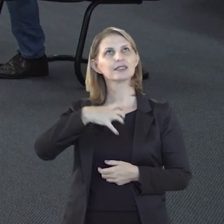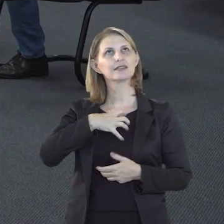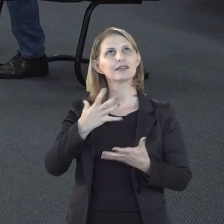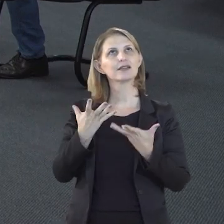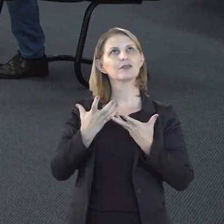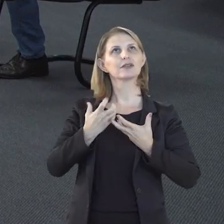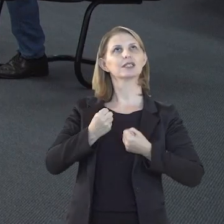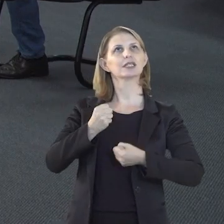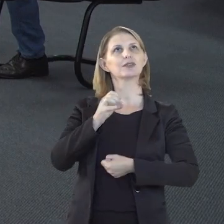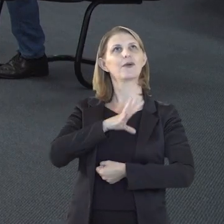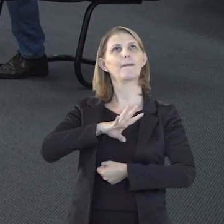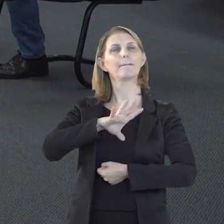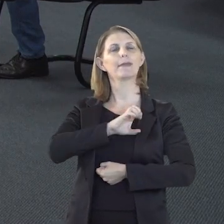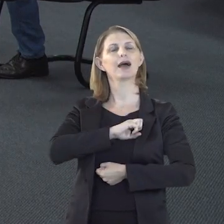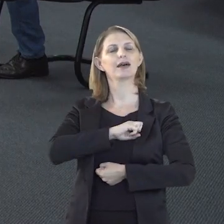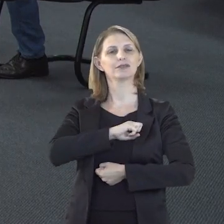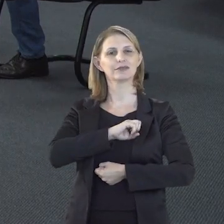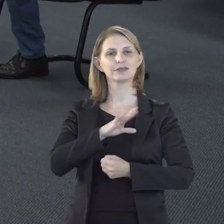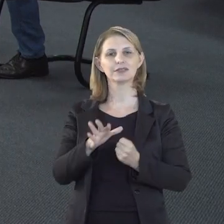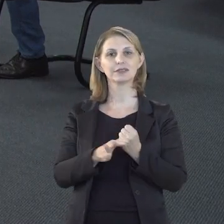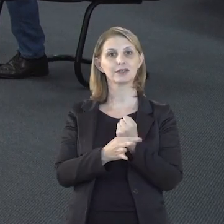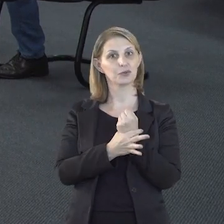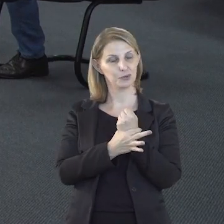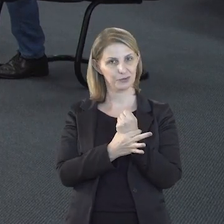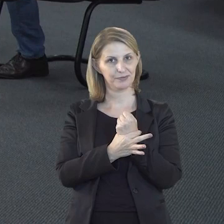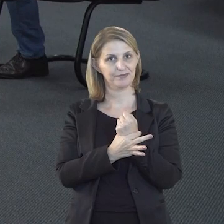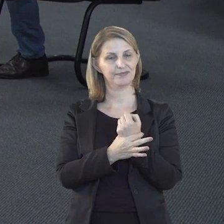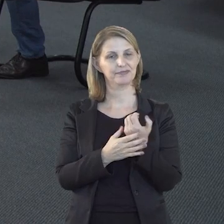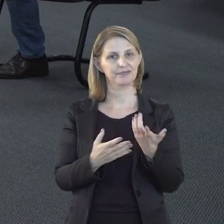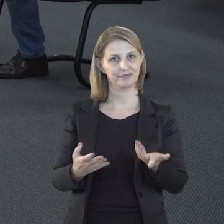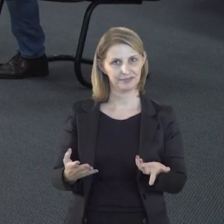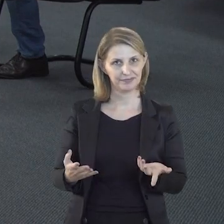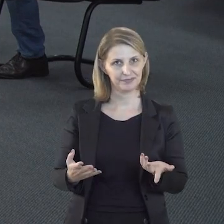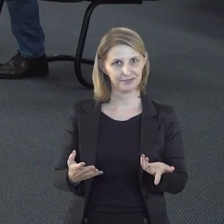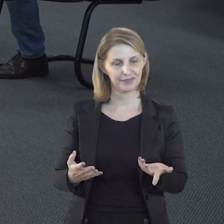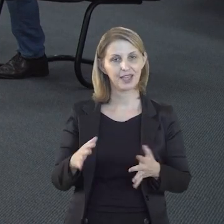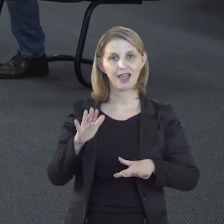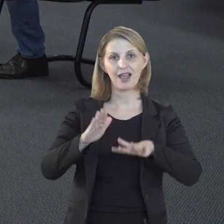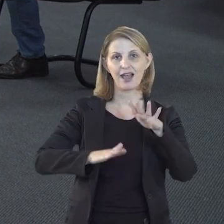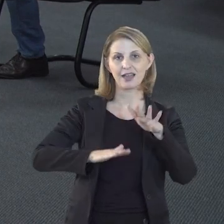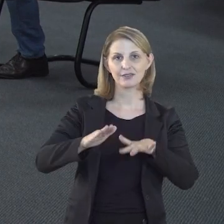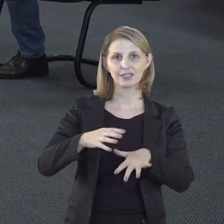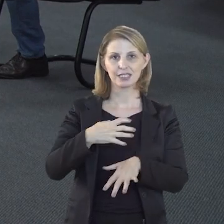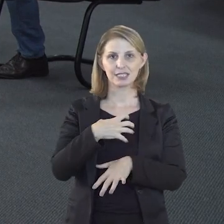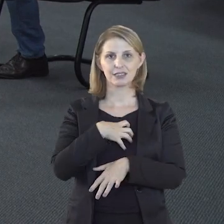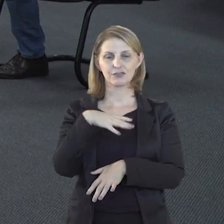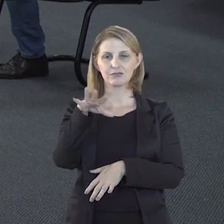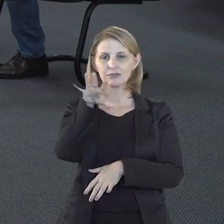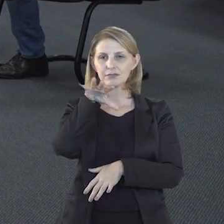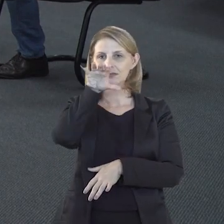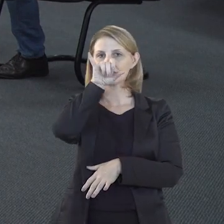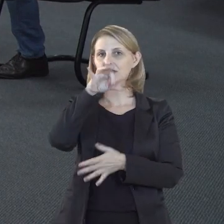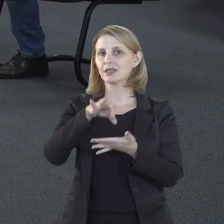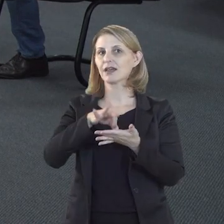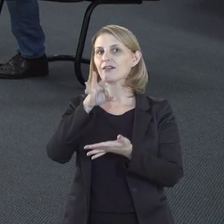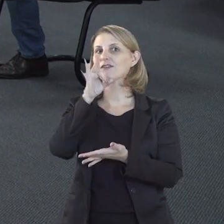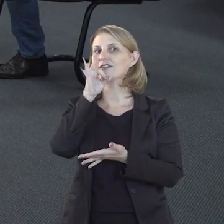vem a imagem de se sentir acolhido, amado, segurança. Então,